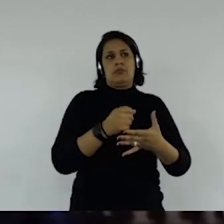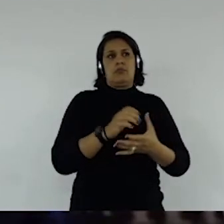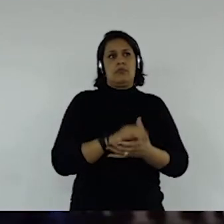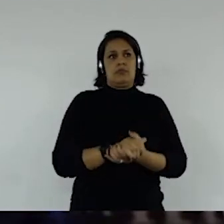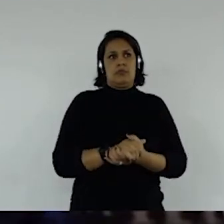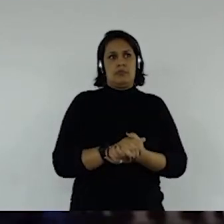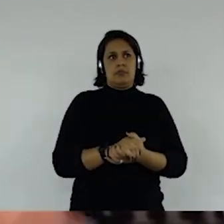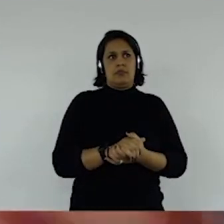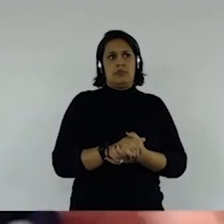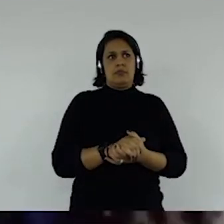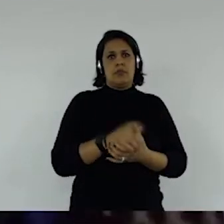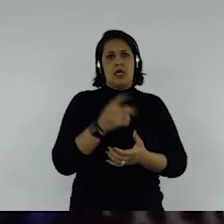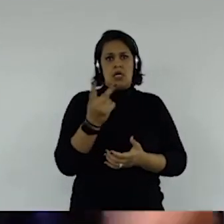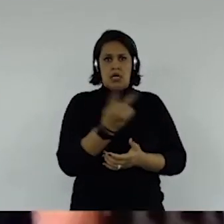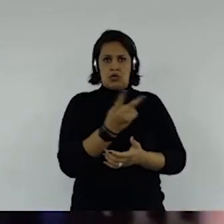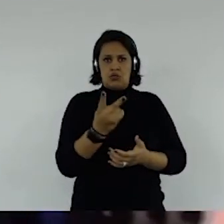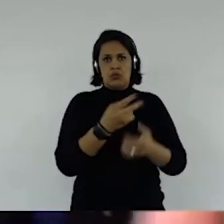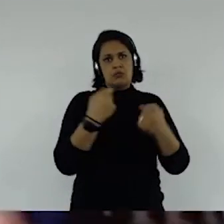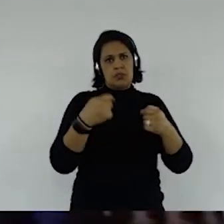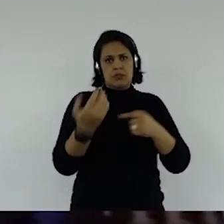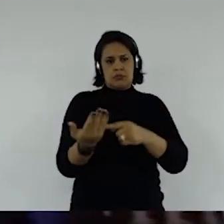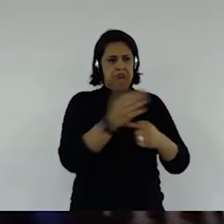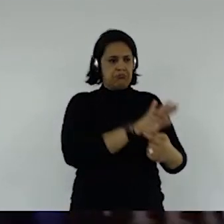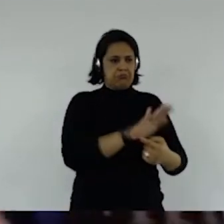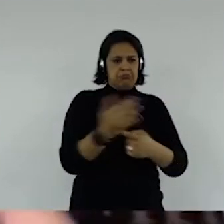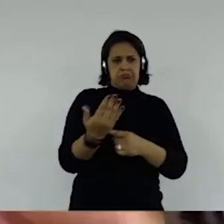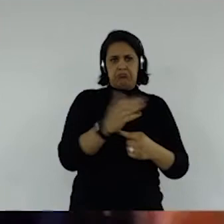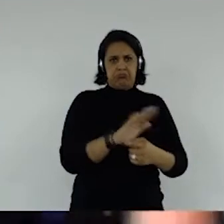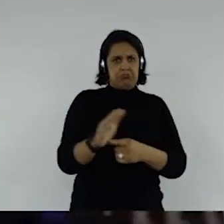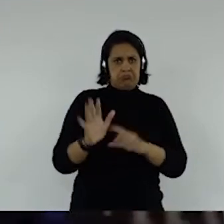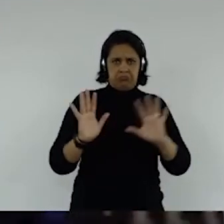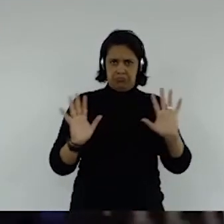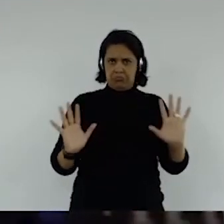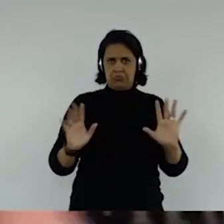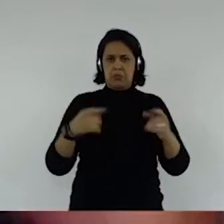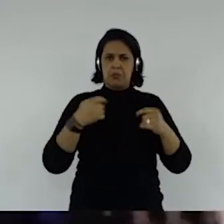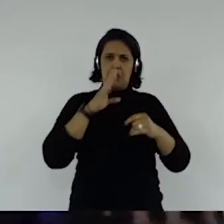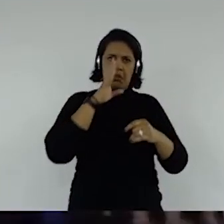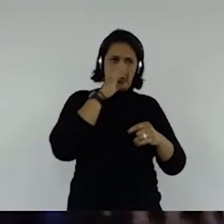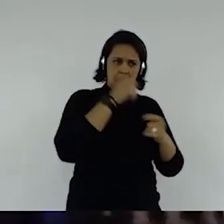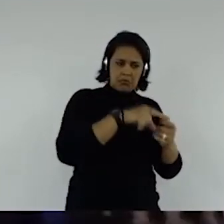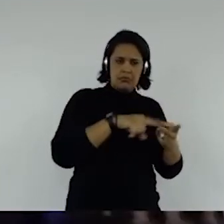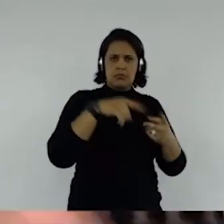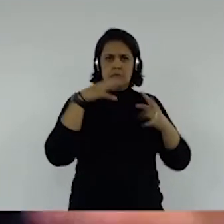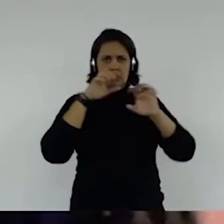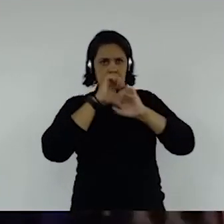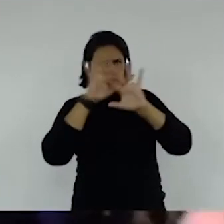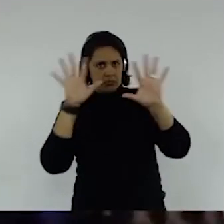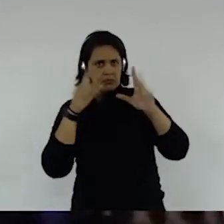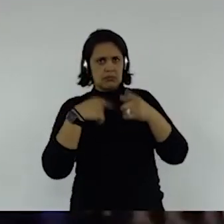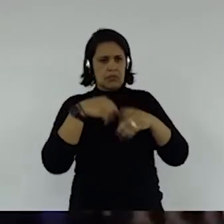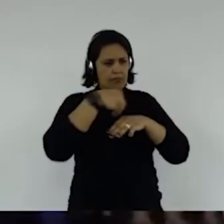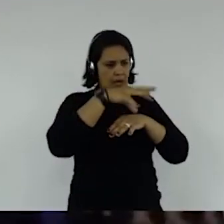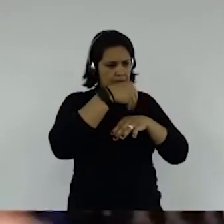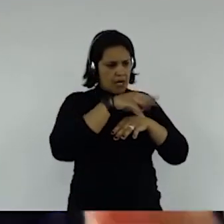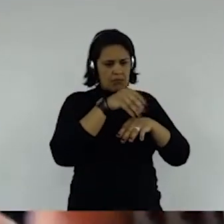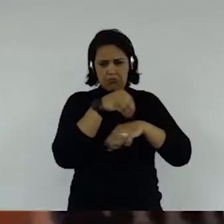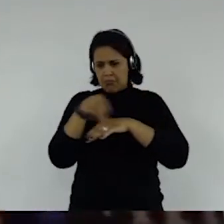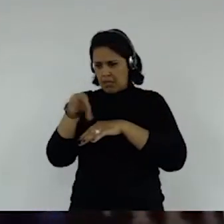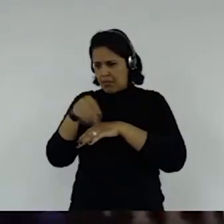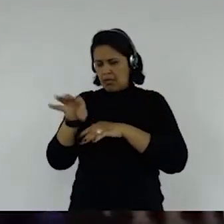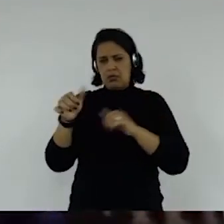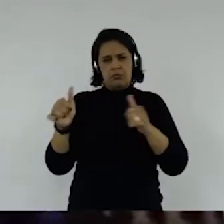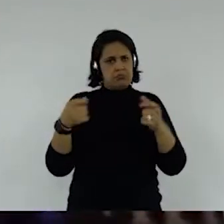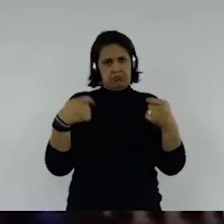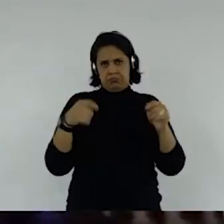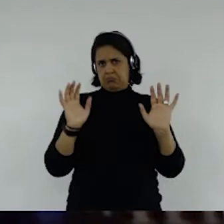As partes são obrigadas a cooperar umas com as outras, né? Ter lealdade, transparência, prestar informações. Isso é